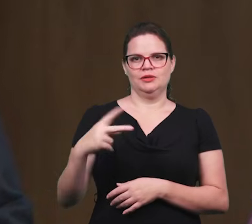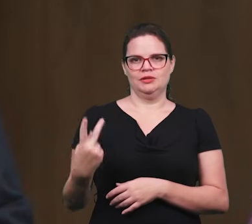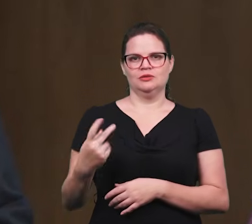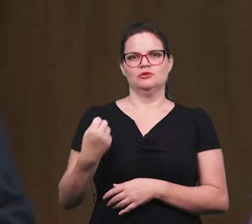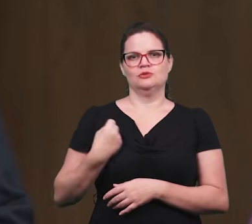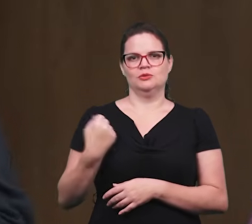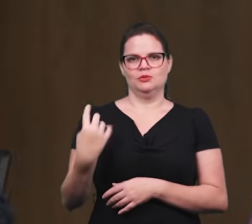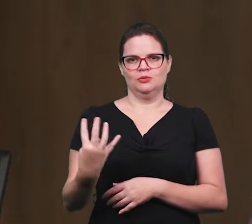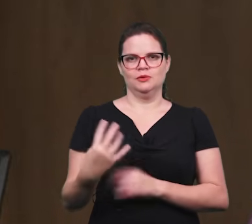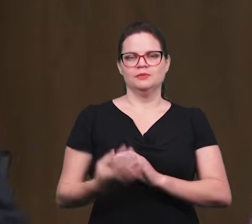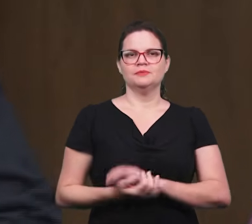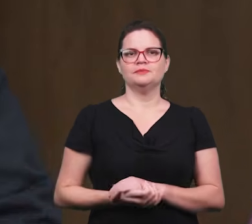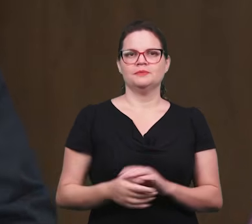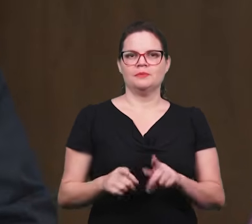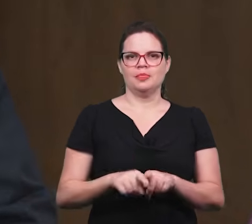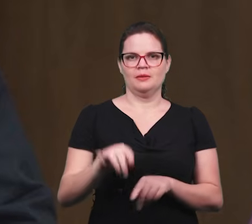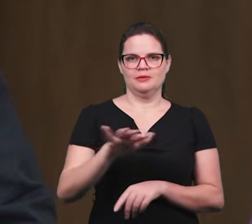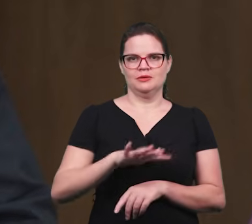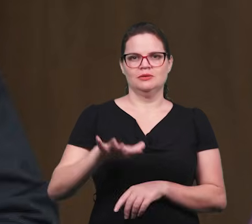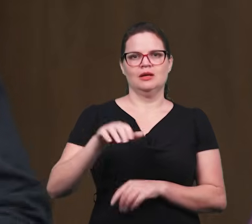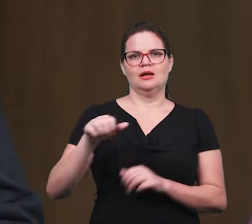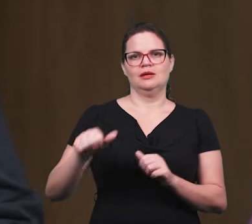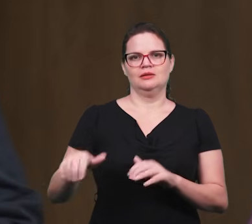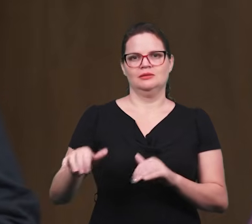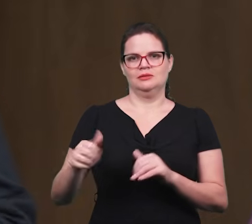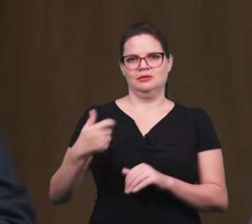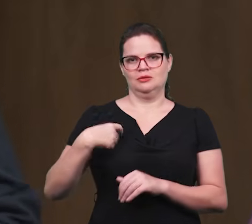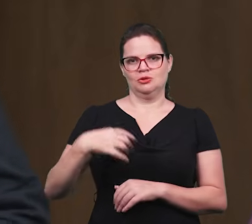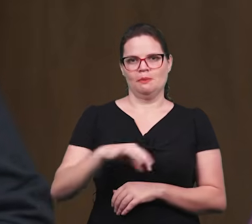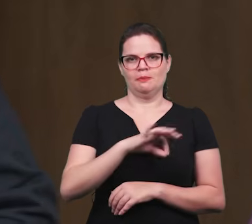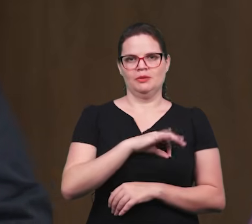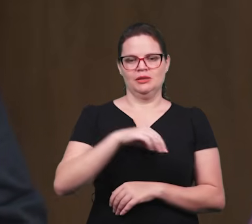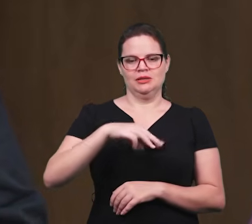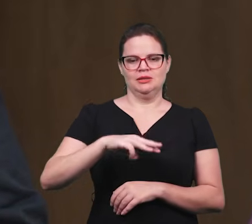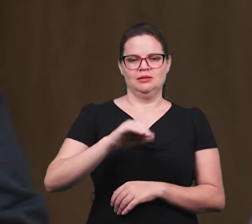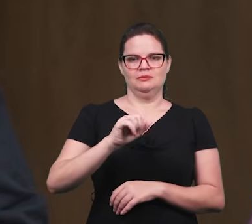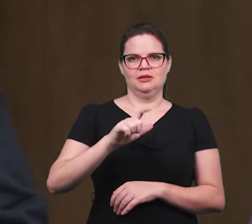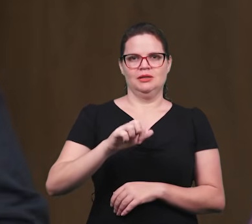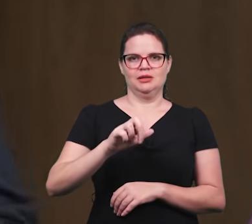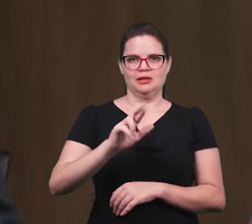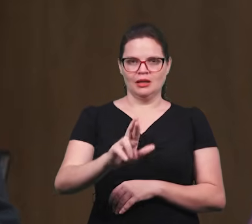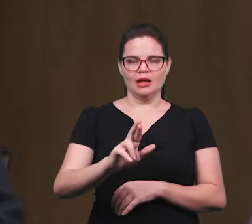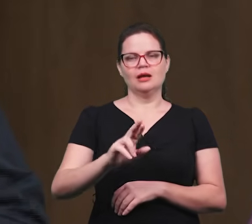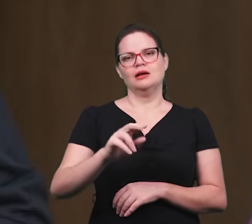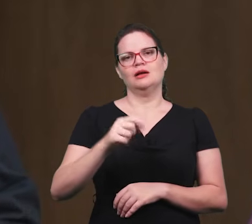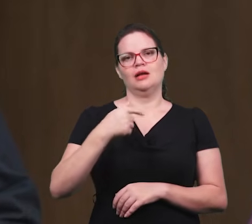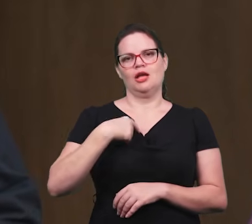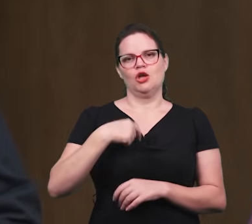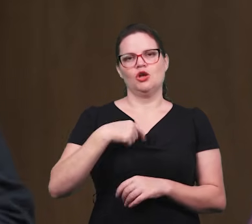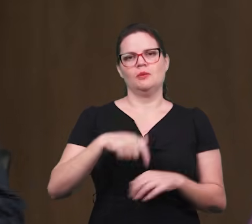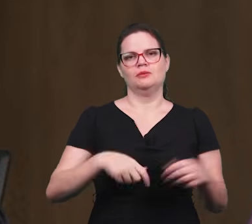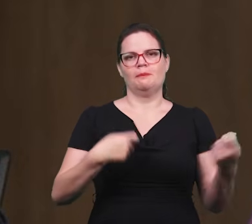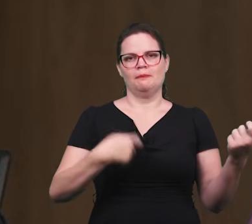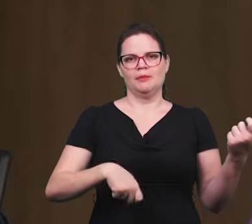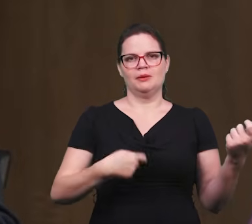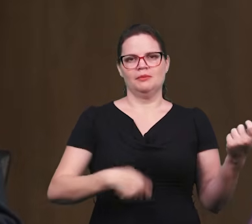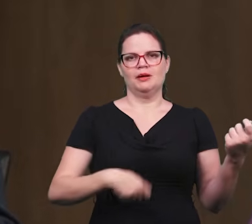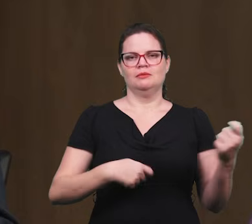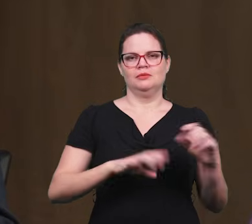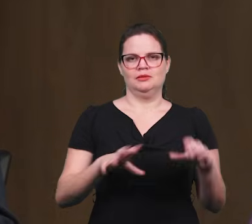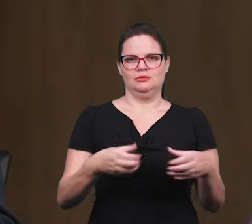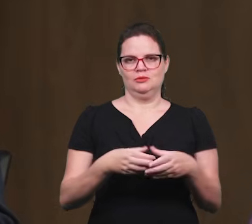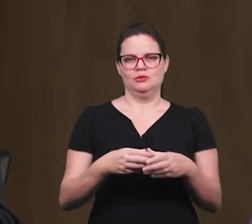Marcos Tadeu. Também sou da área militar, sou policial militar, da banda da Polícia Militar. E minha pergunta é a seguinte, como